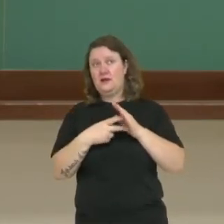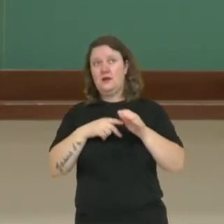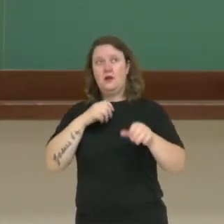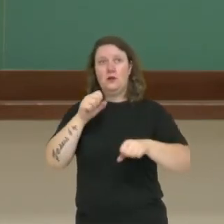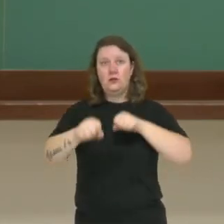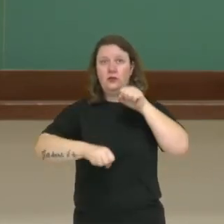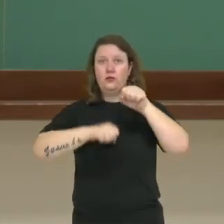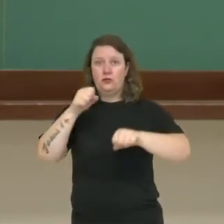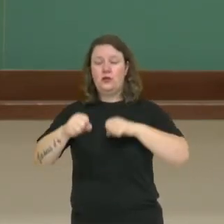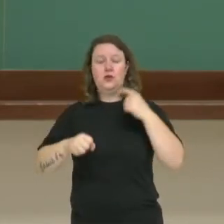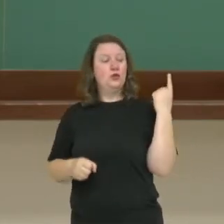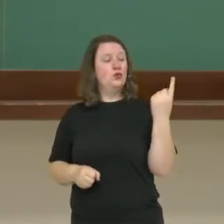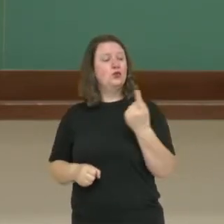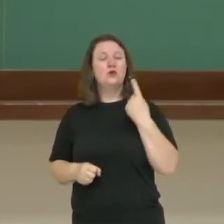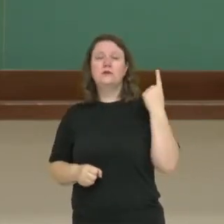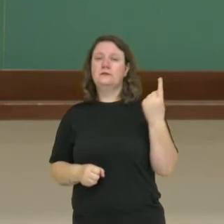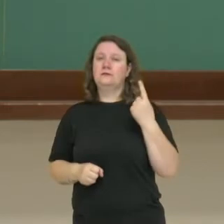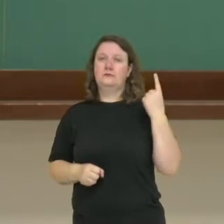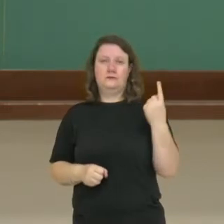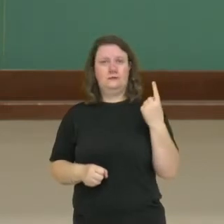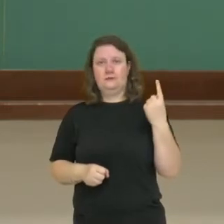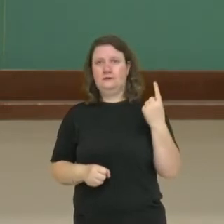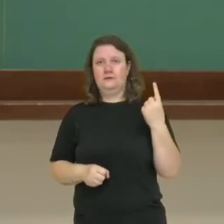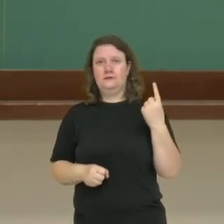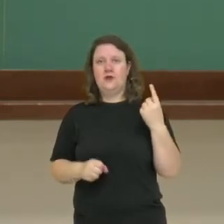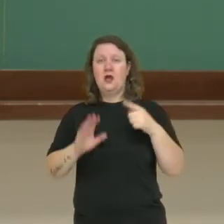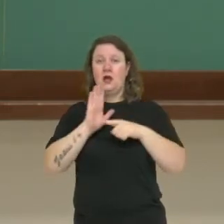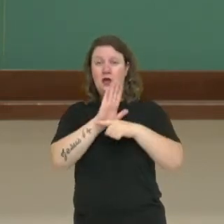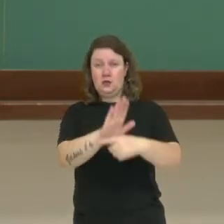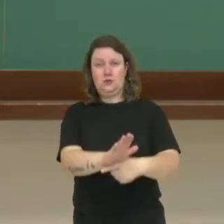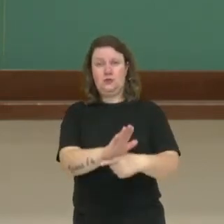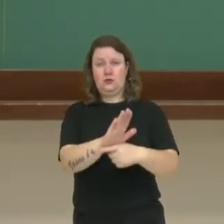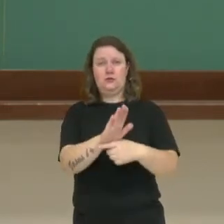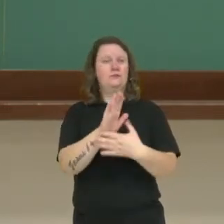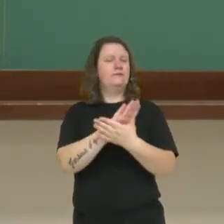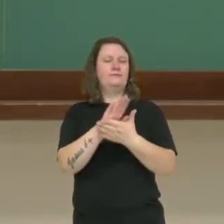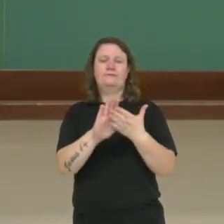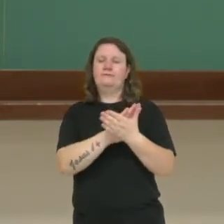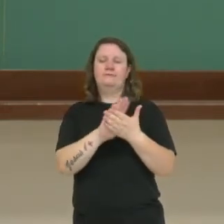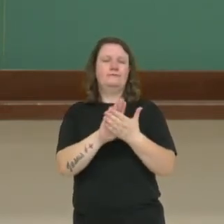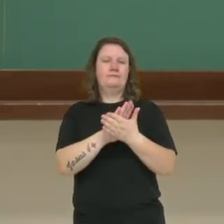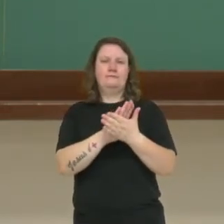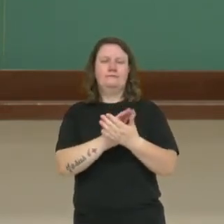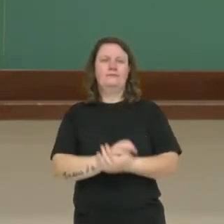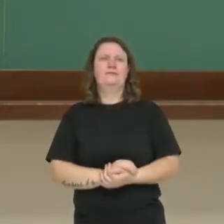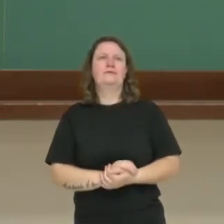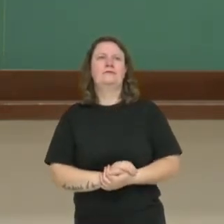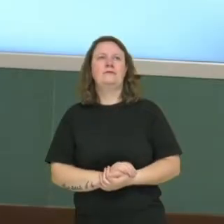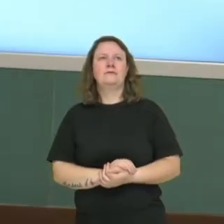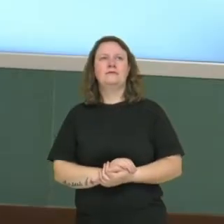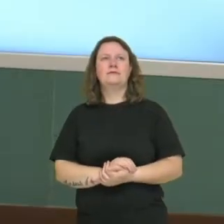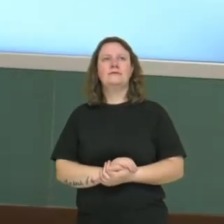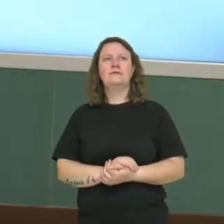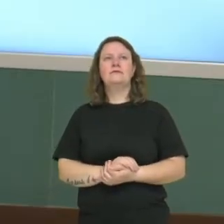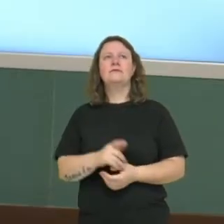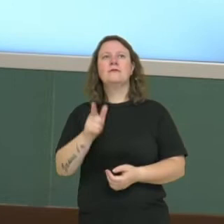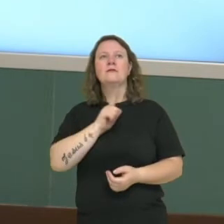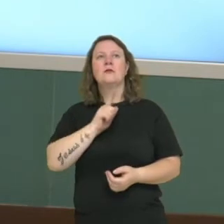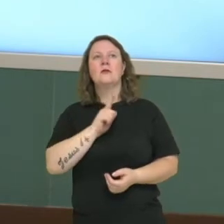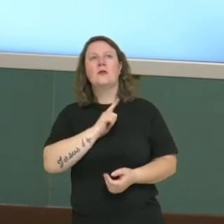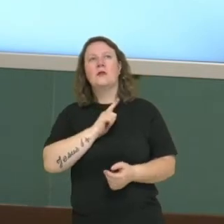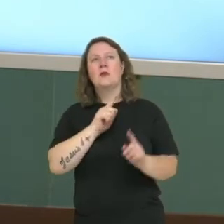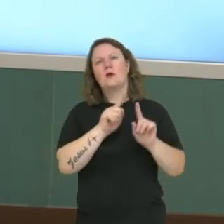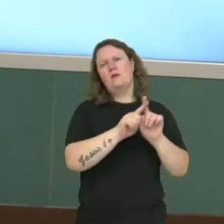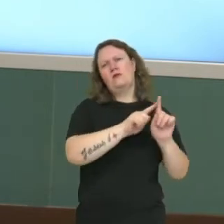todo sozinho na pista, que ele não tenha ajuda de outros ciclistas, ok? E daí a gente tem as